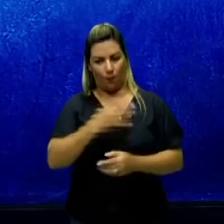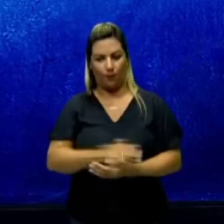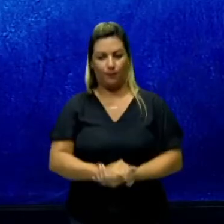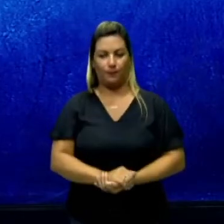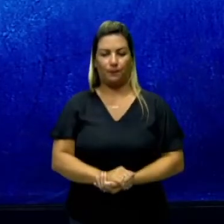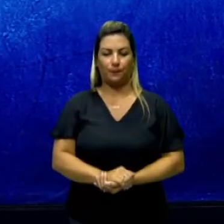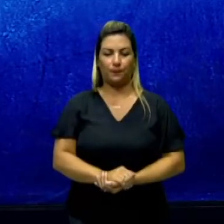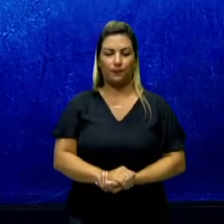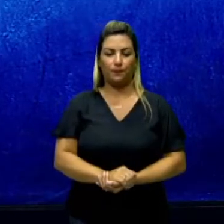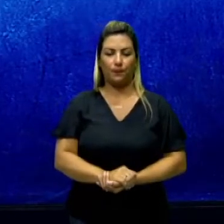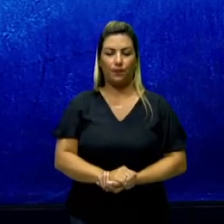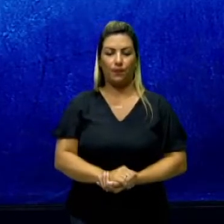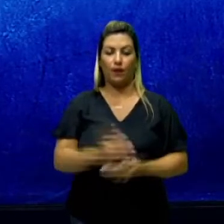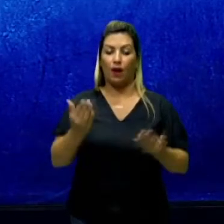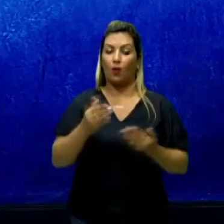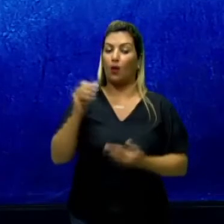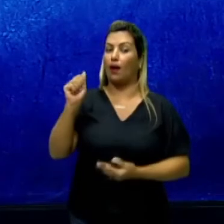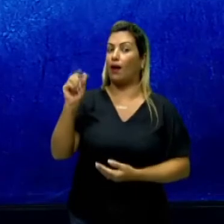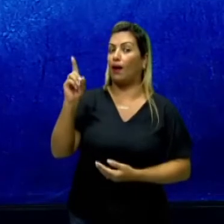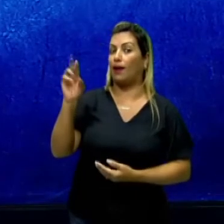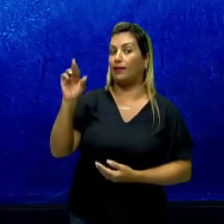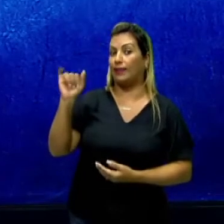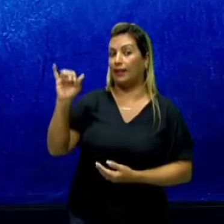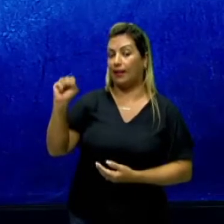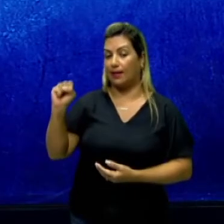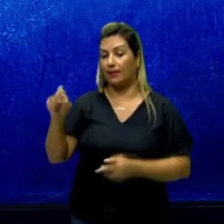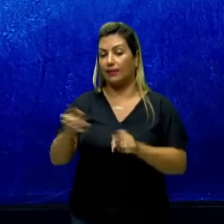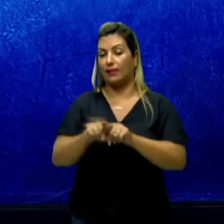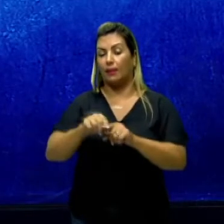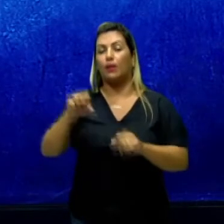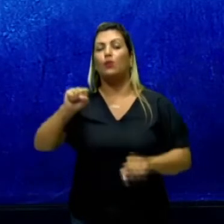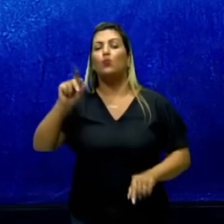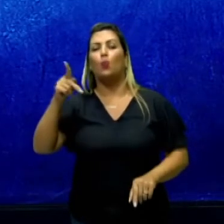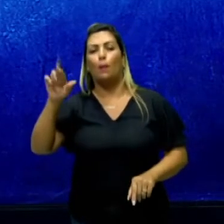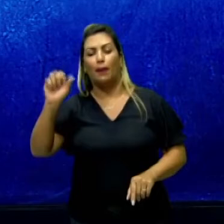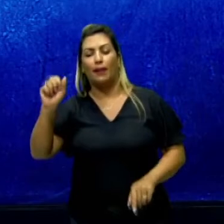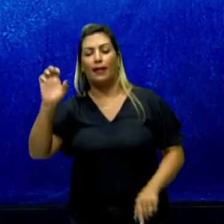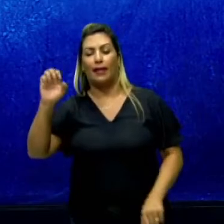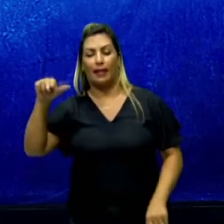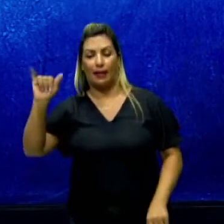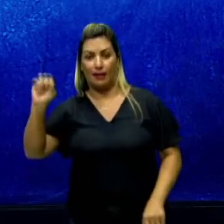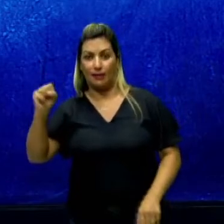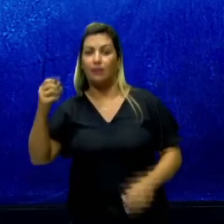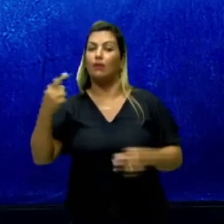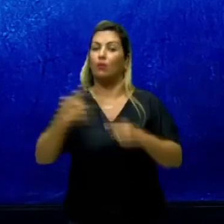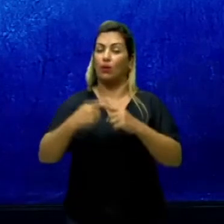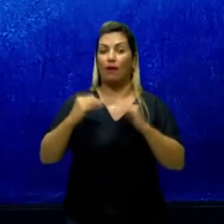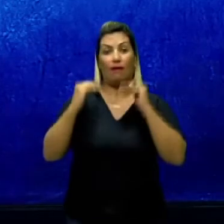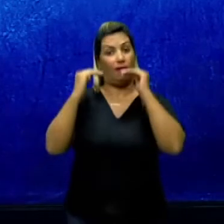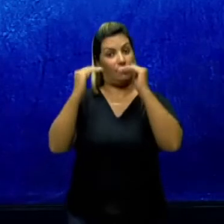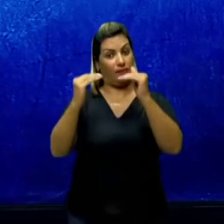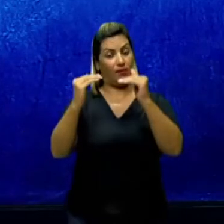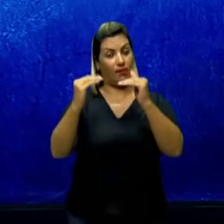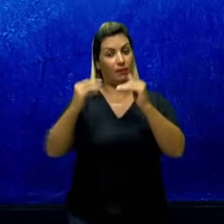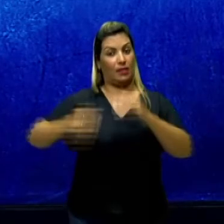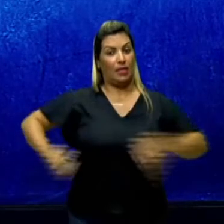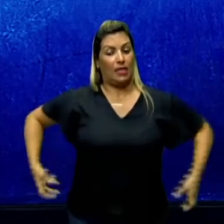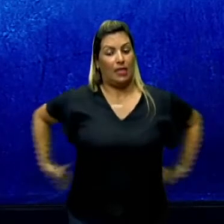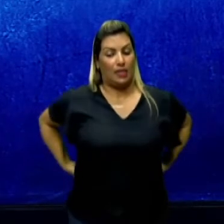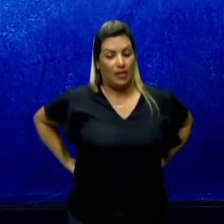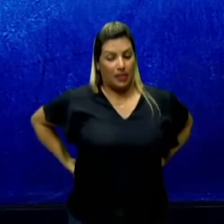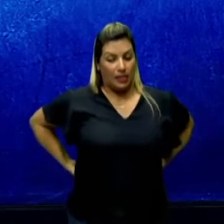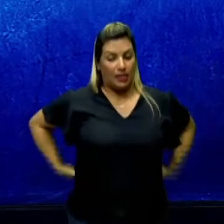Vamos falar agora das glândulas adrenais, também conhecidas como suprarrenais, porque ficam acima, ali em cima dos